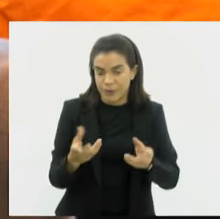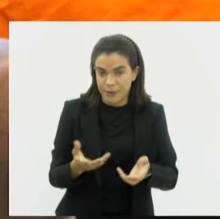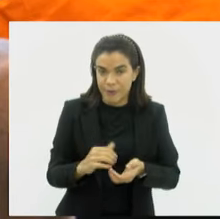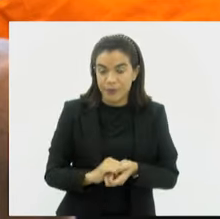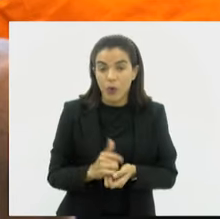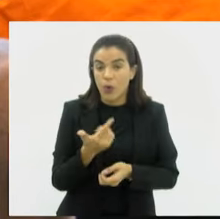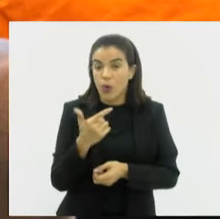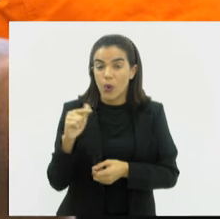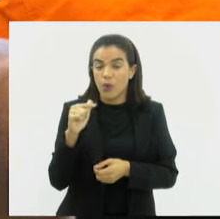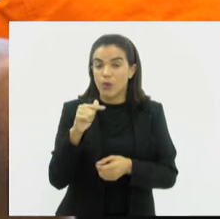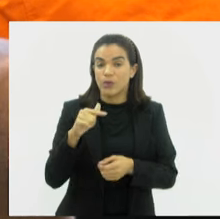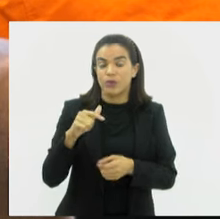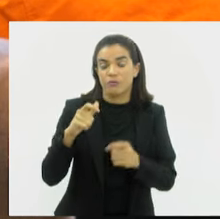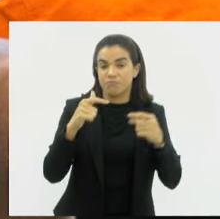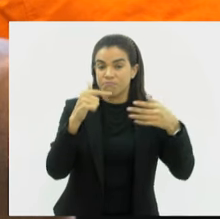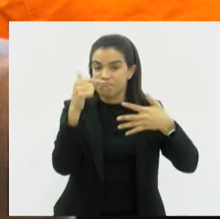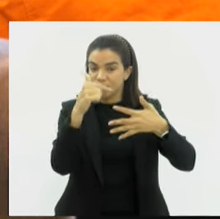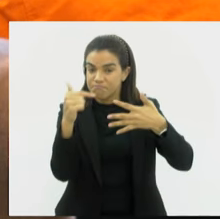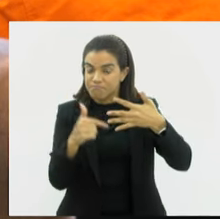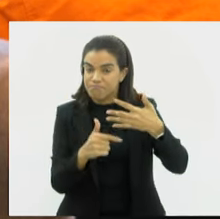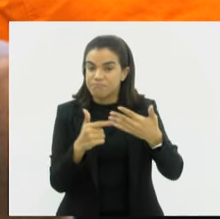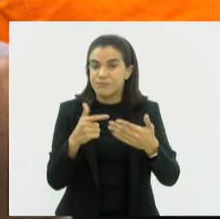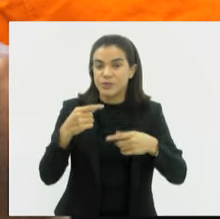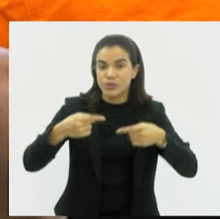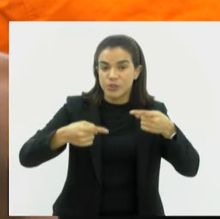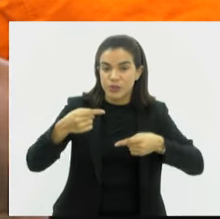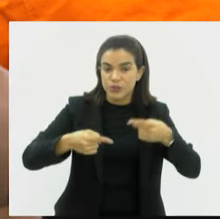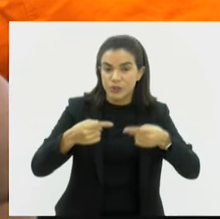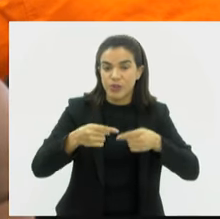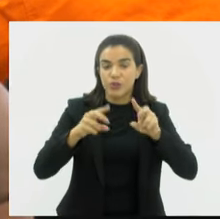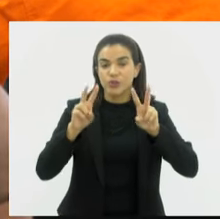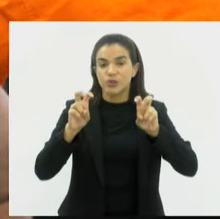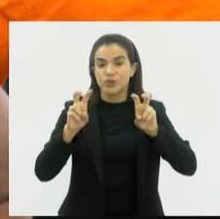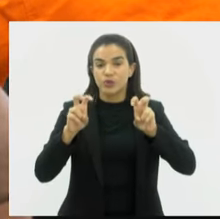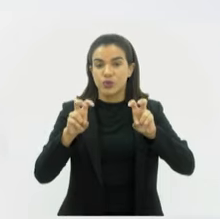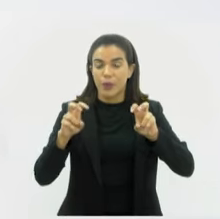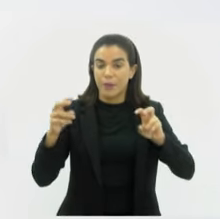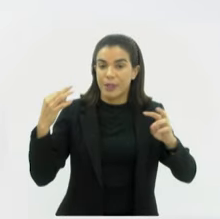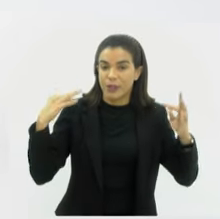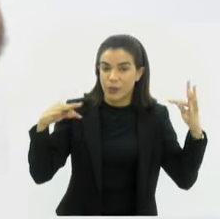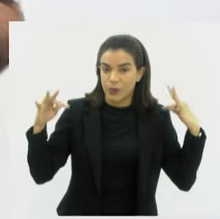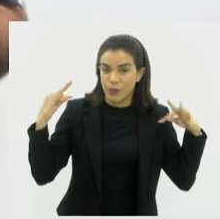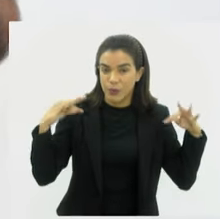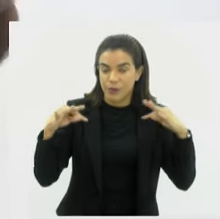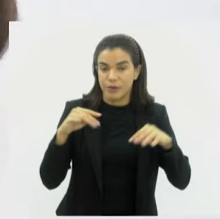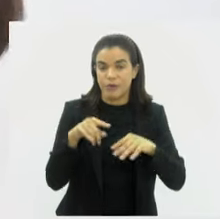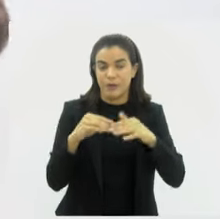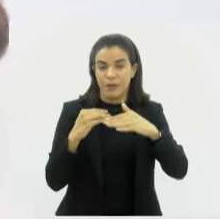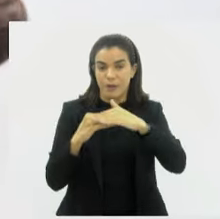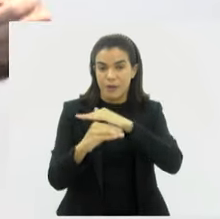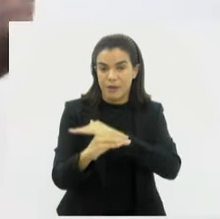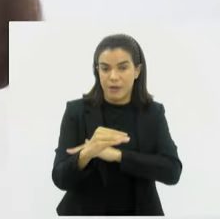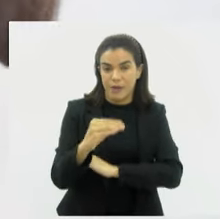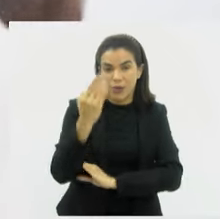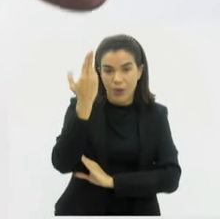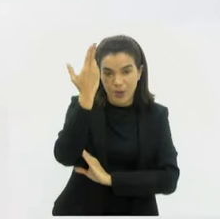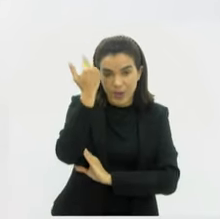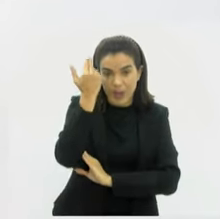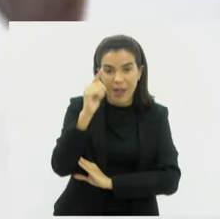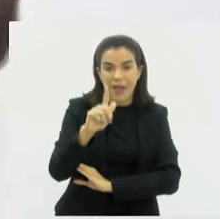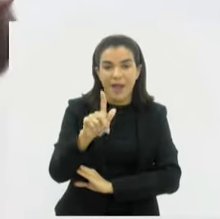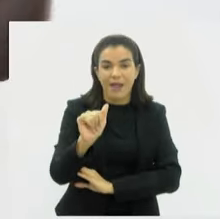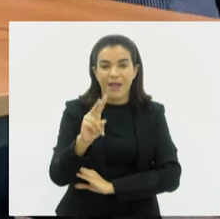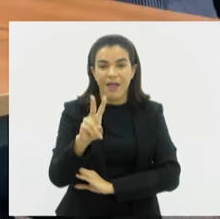muito discutido na audiência foi a questão do transporte ferroviário de passageiros, como a estação de metrô da Gávea e a situação